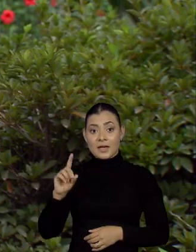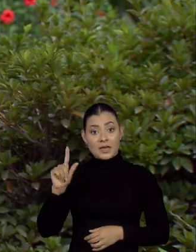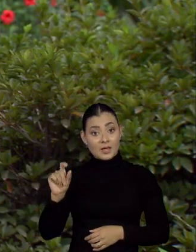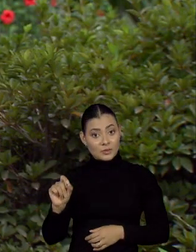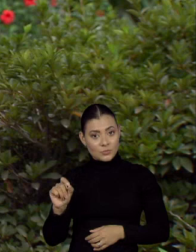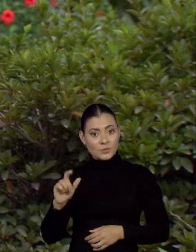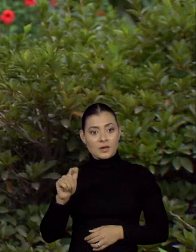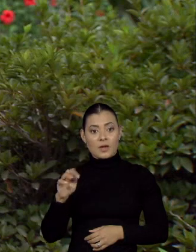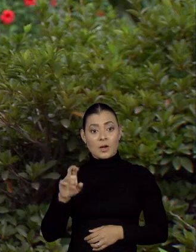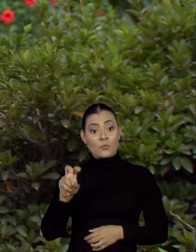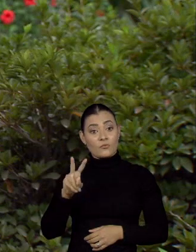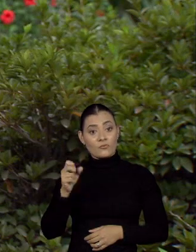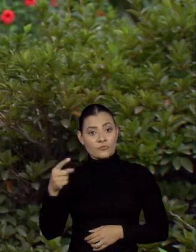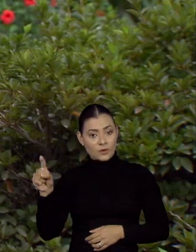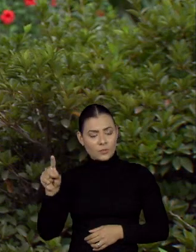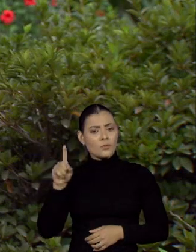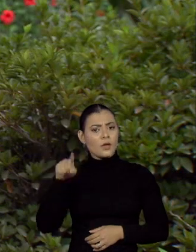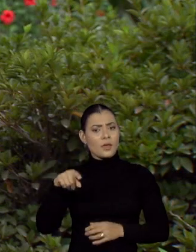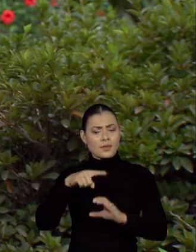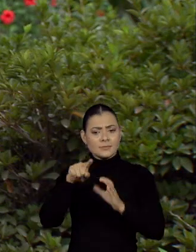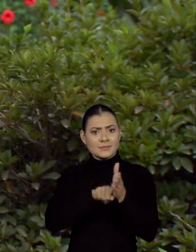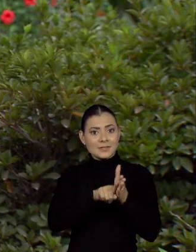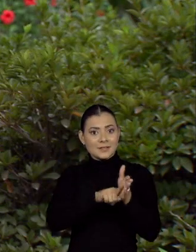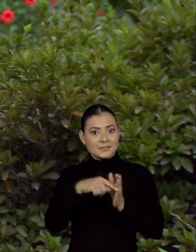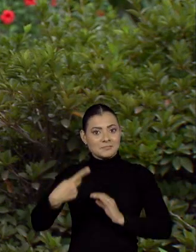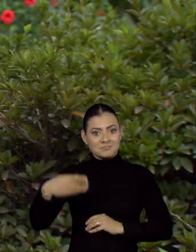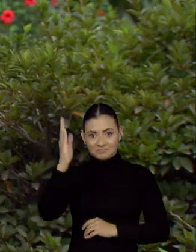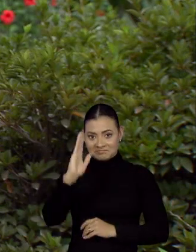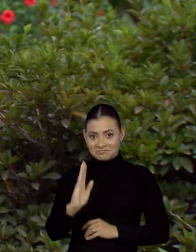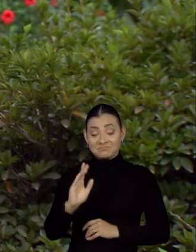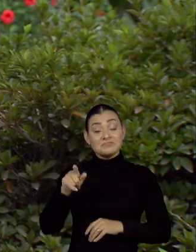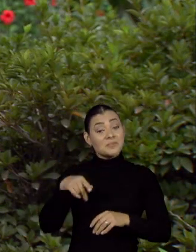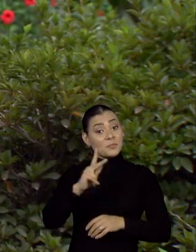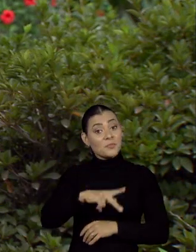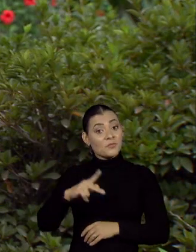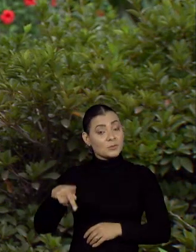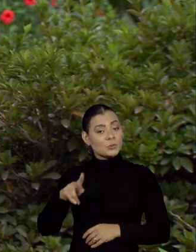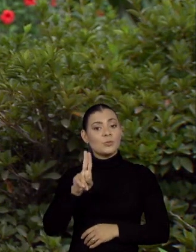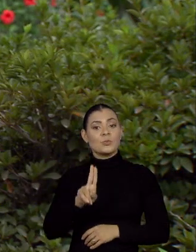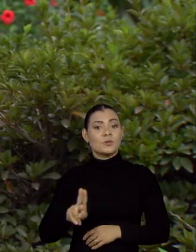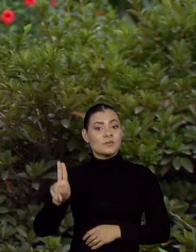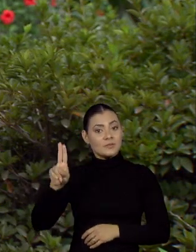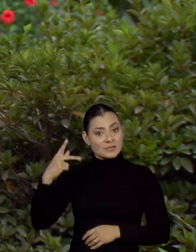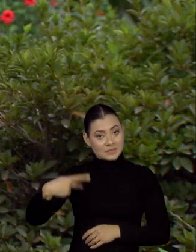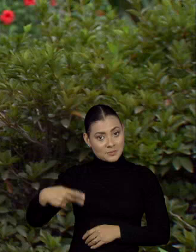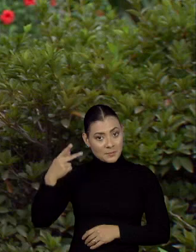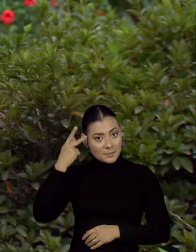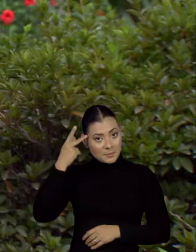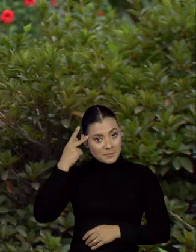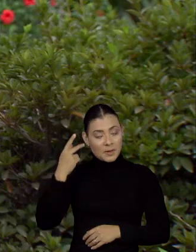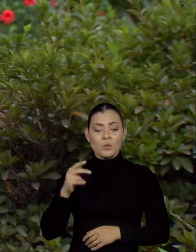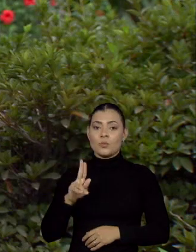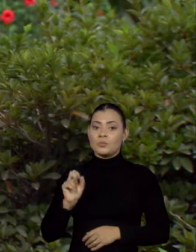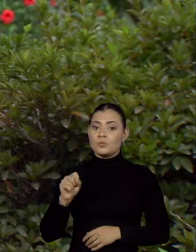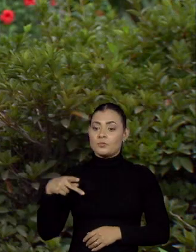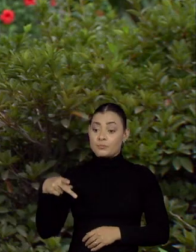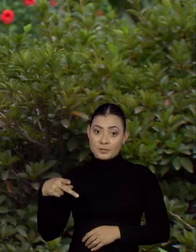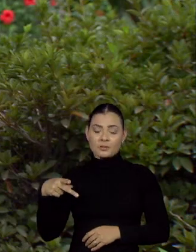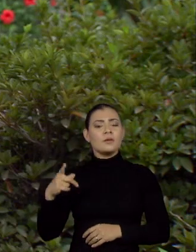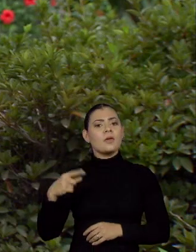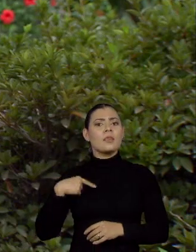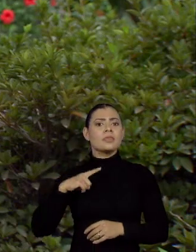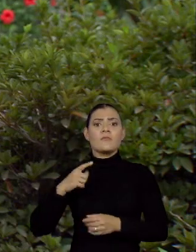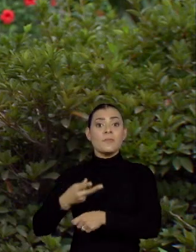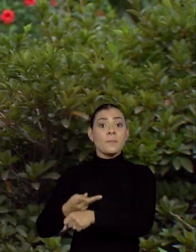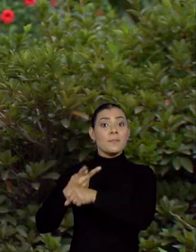dos mais importantes cientistas brasileiros. O físico, professor da Universidade de São Paulo, recebeu recentemente